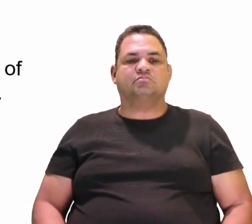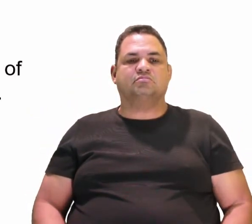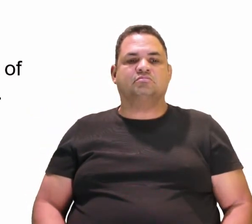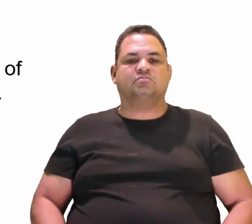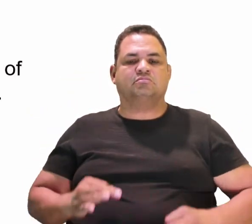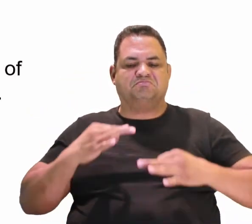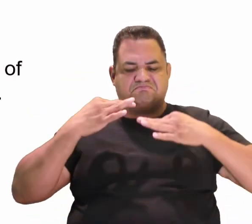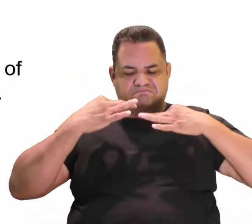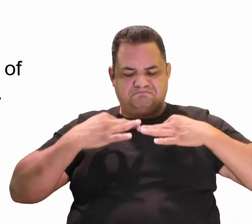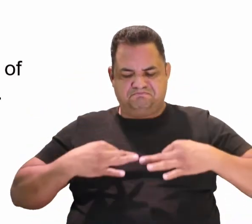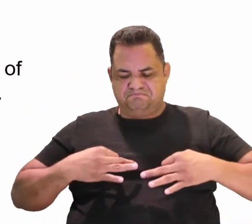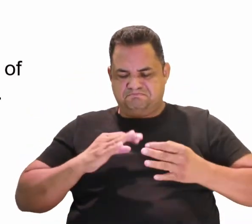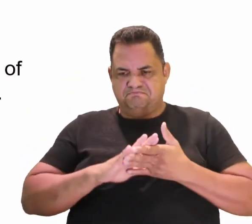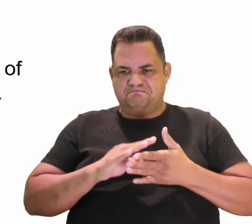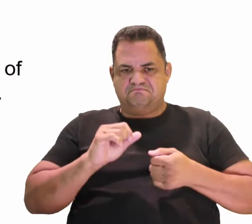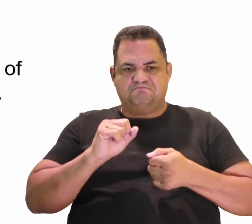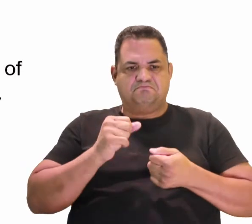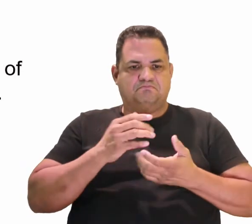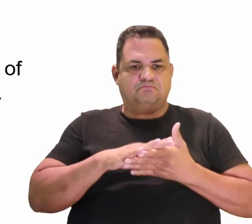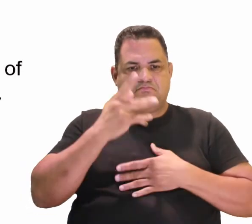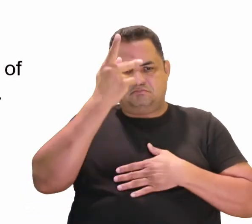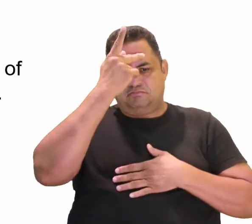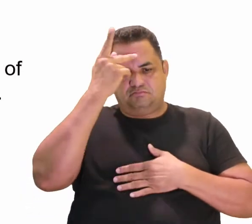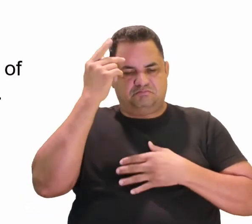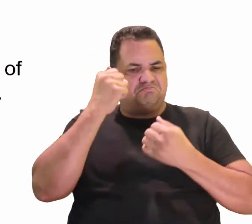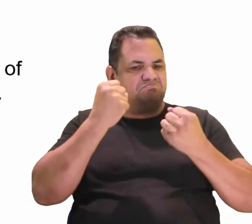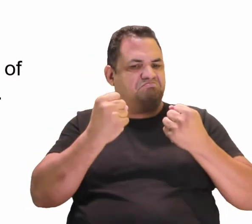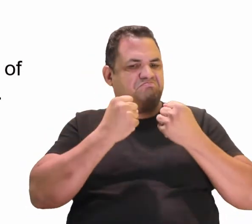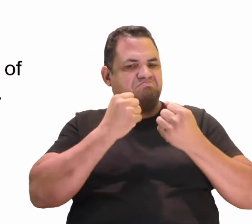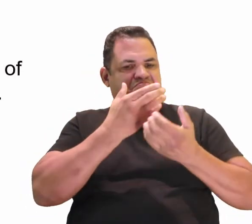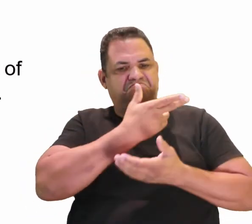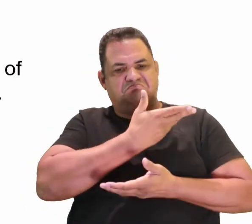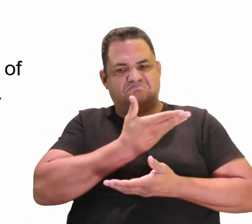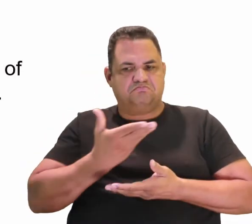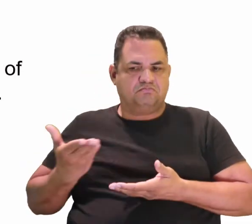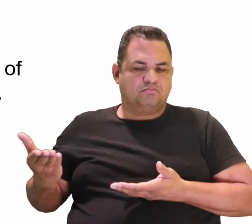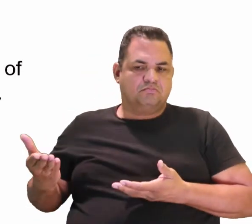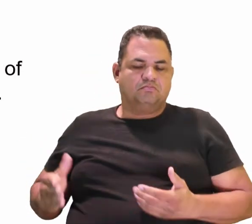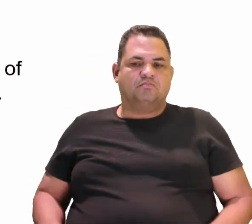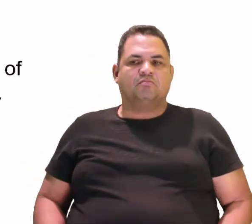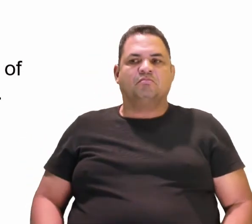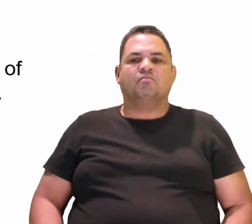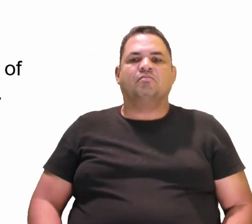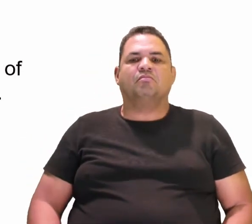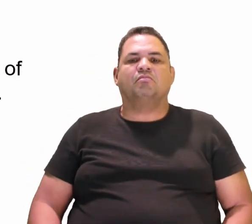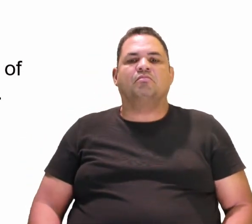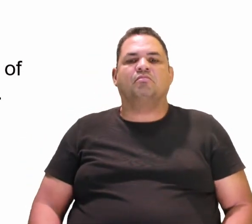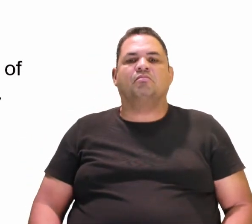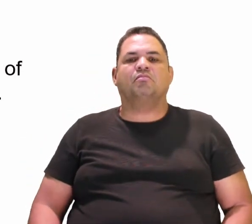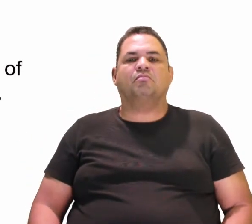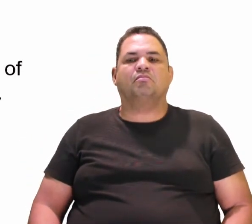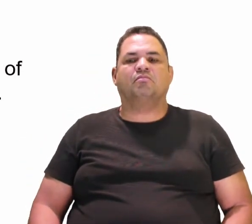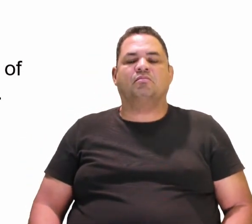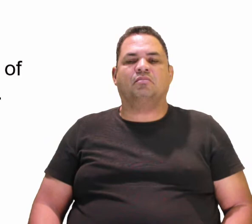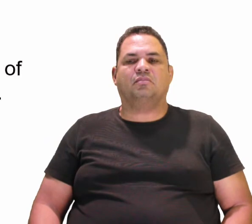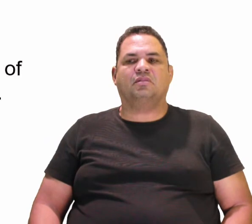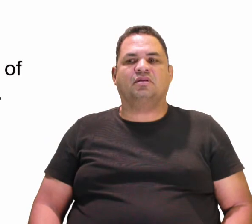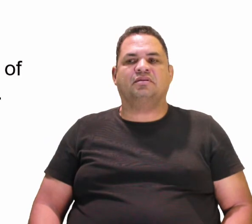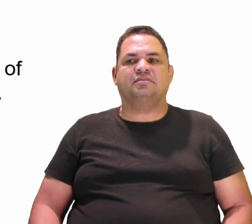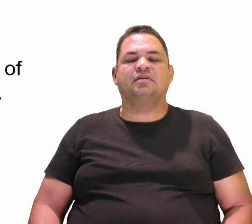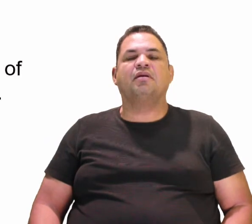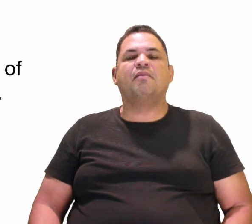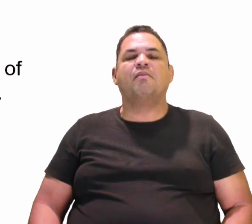forma. Temos aqui as pessoas fazendo várias atividades. Então, olha só, para essa